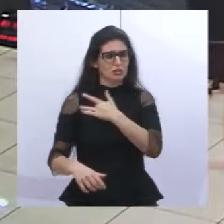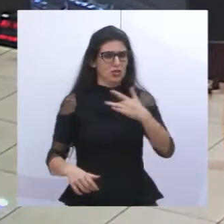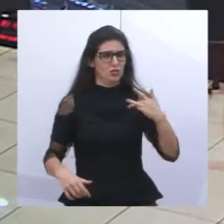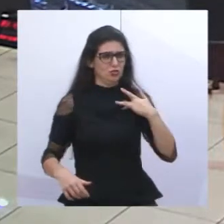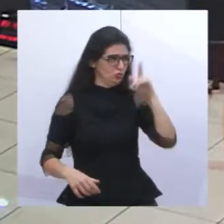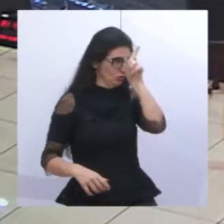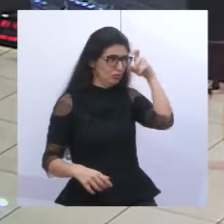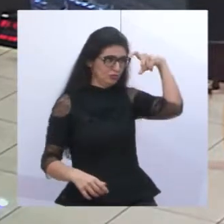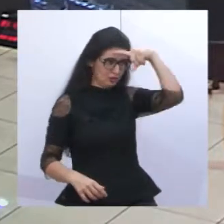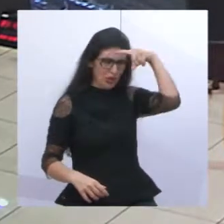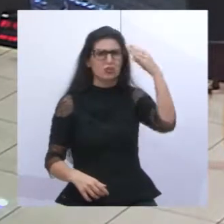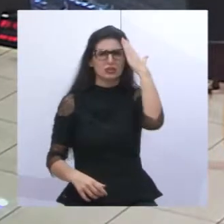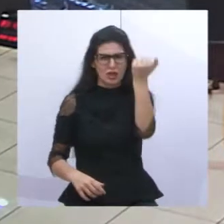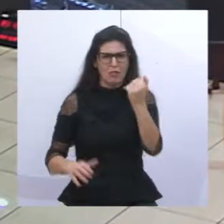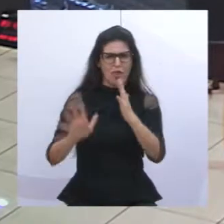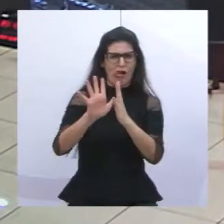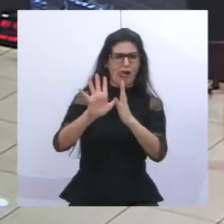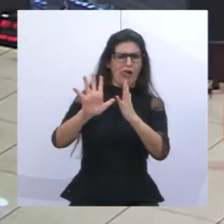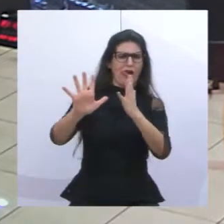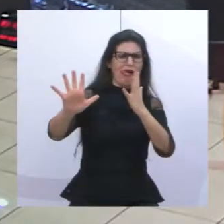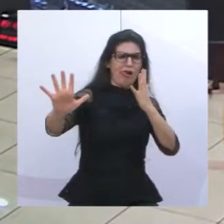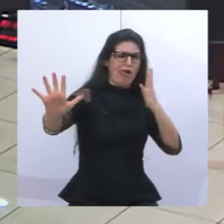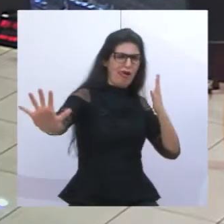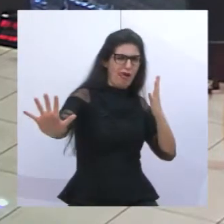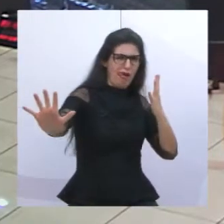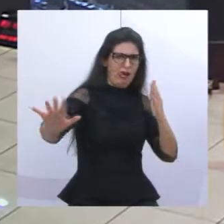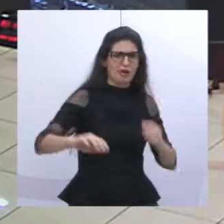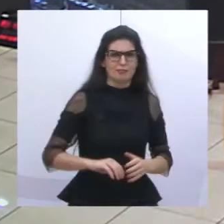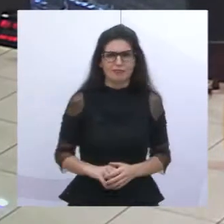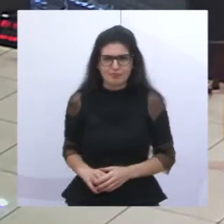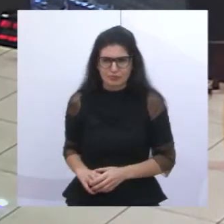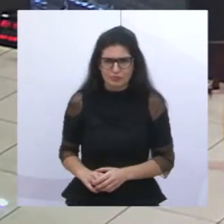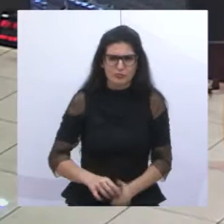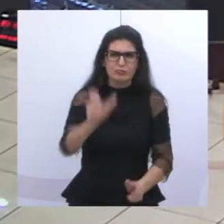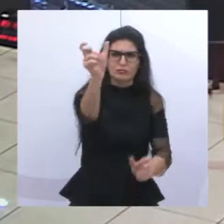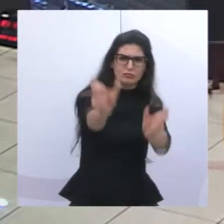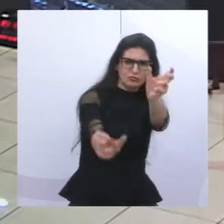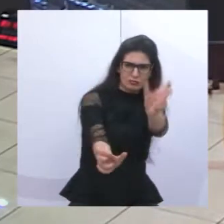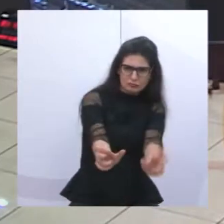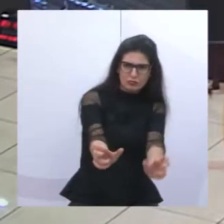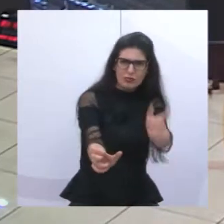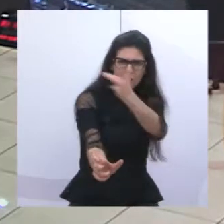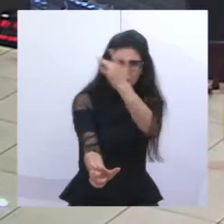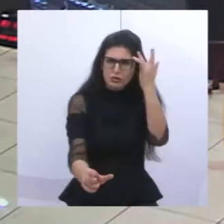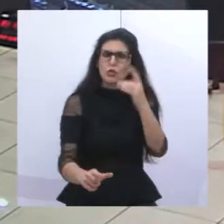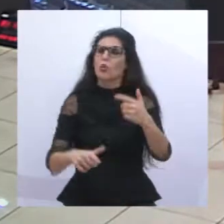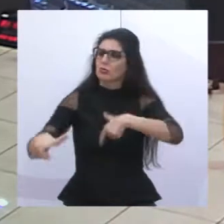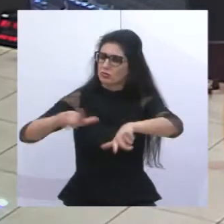falar o doutor Carlos, como está posicionando a doutora aqui que trabalha na rede,